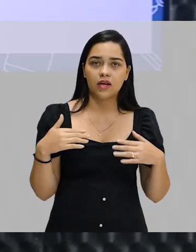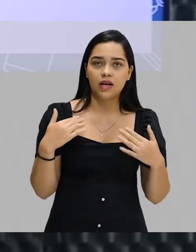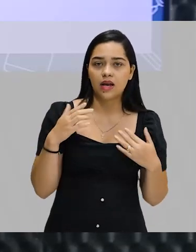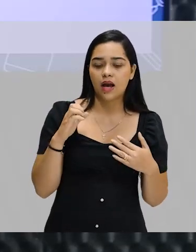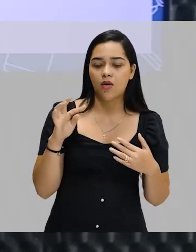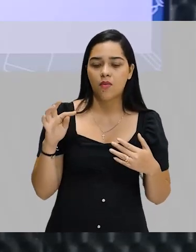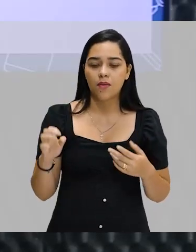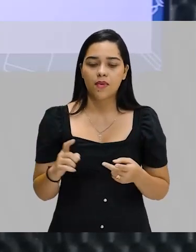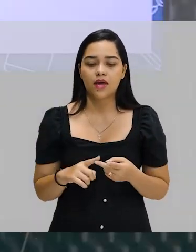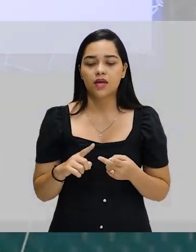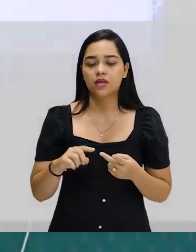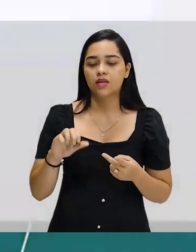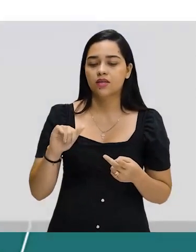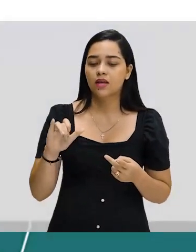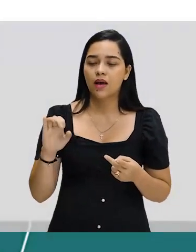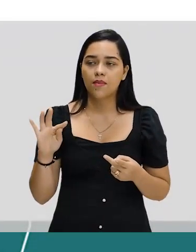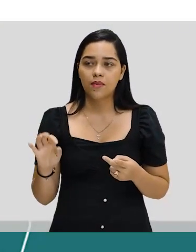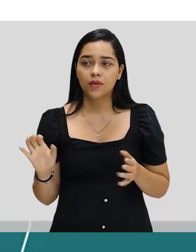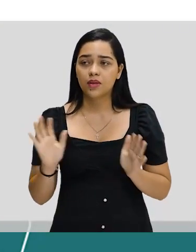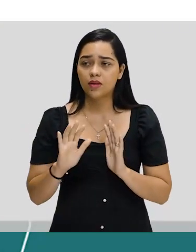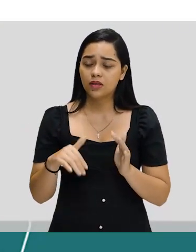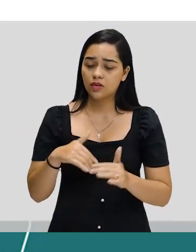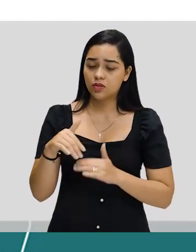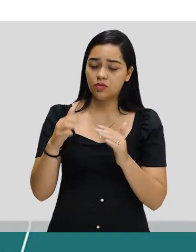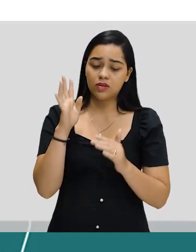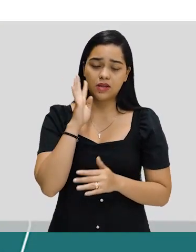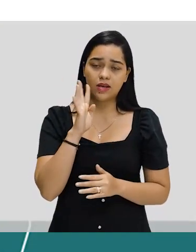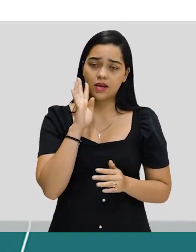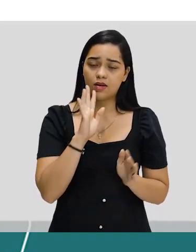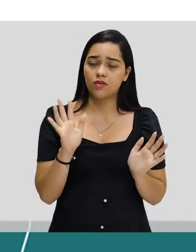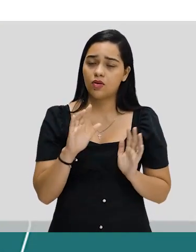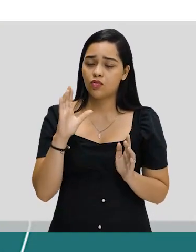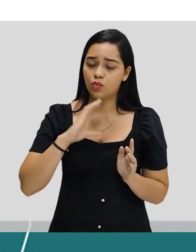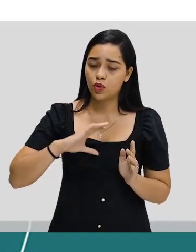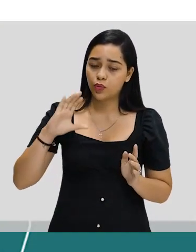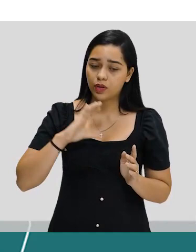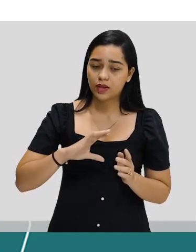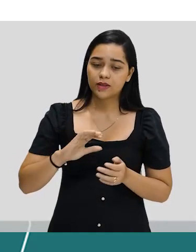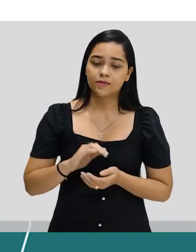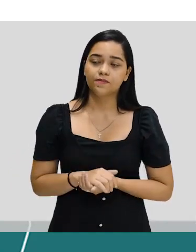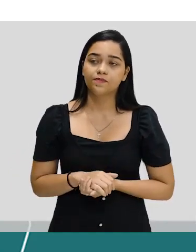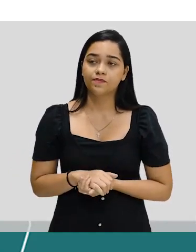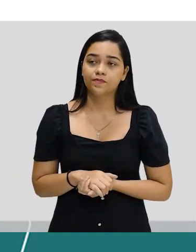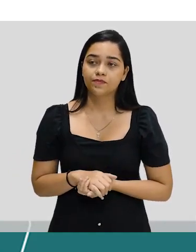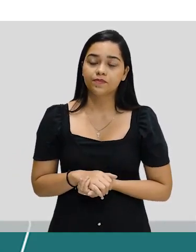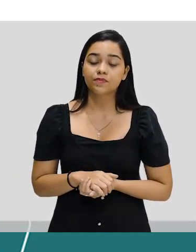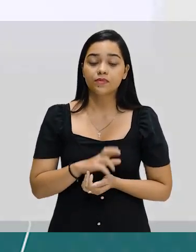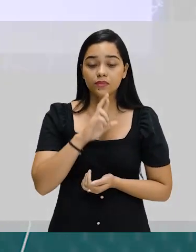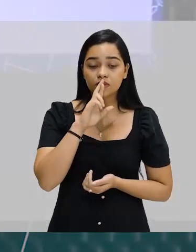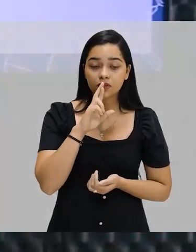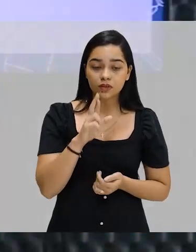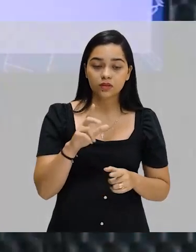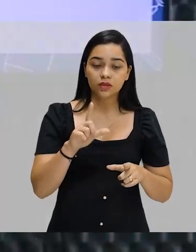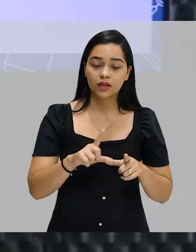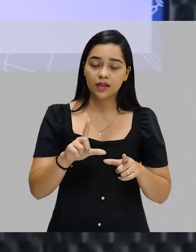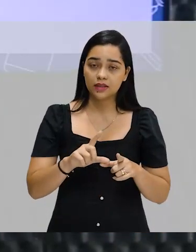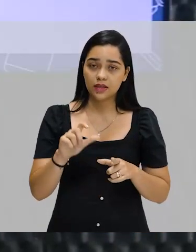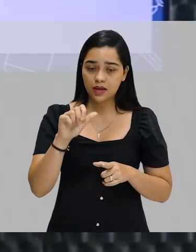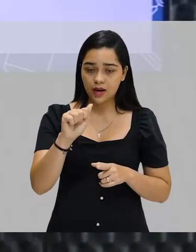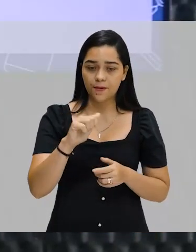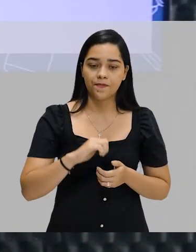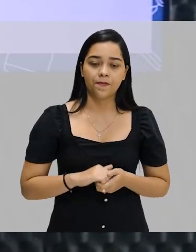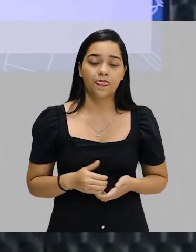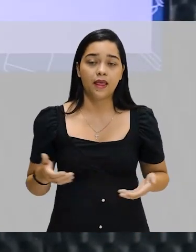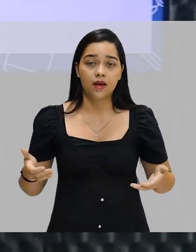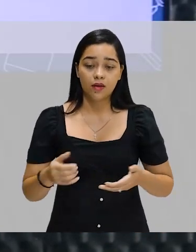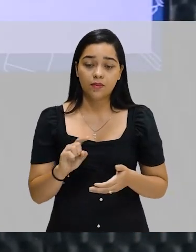calmamente, sabiamente, tá? Essa construção também não é legal na língua portuguesa. Tá bem que a resposta, letra A.